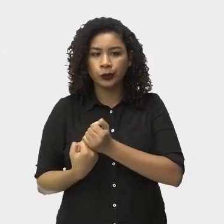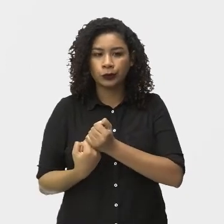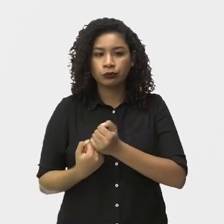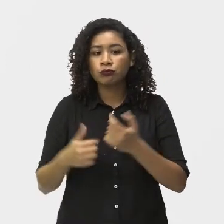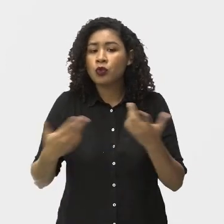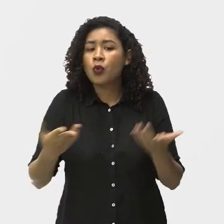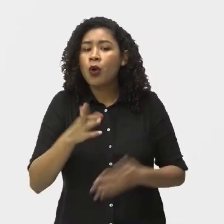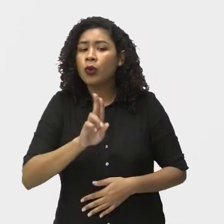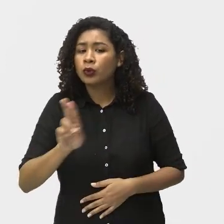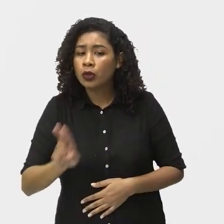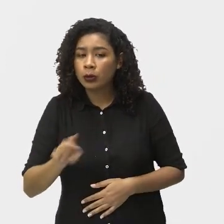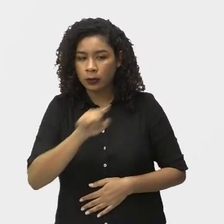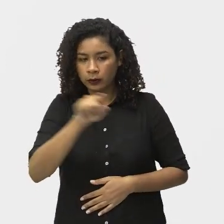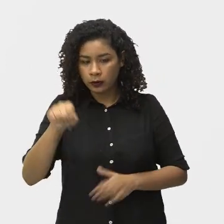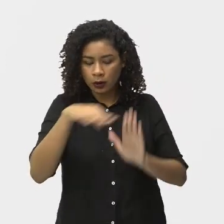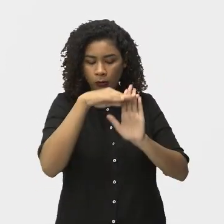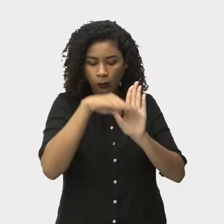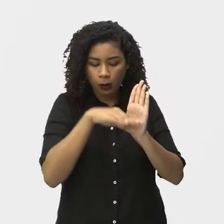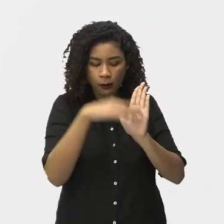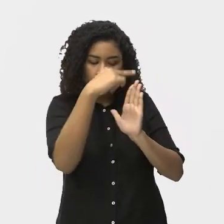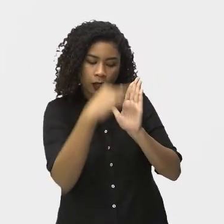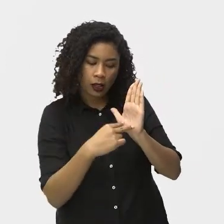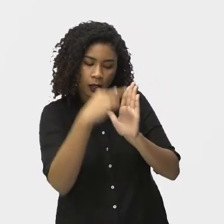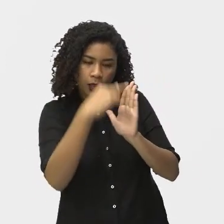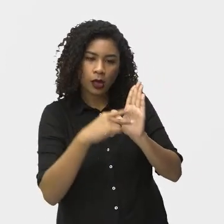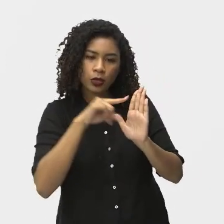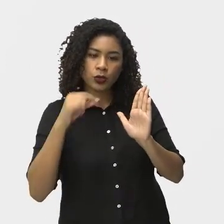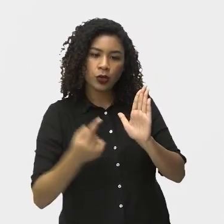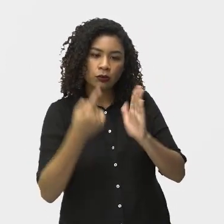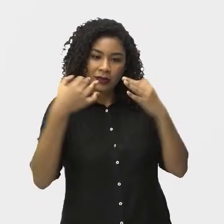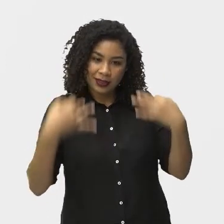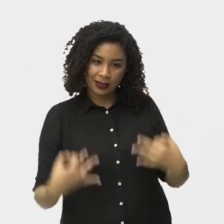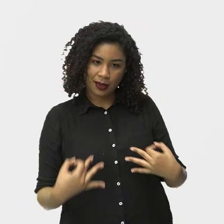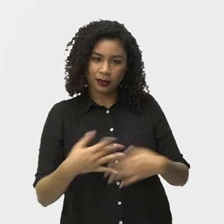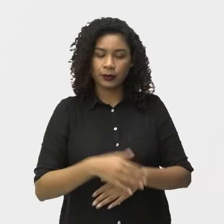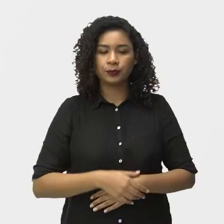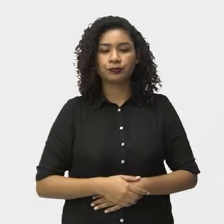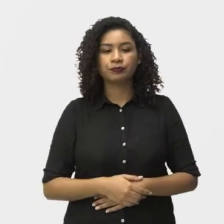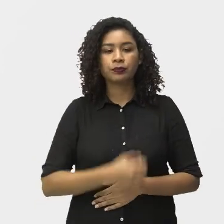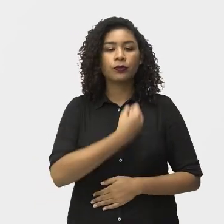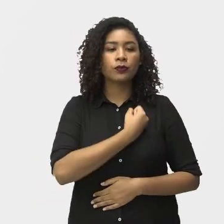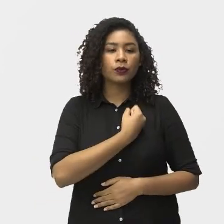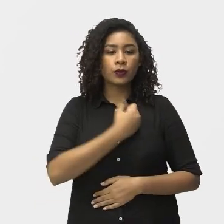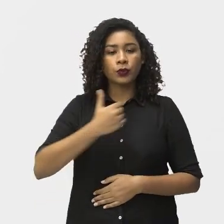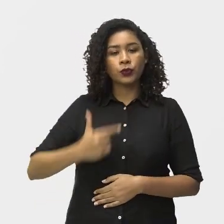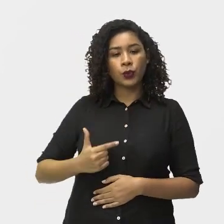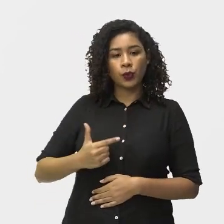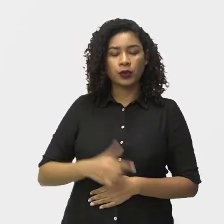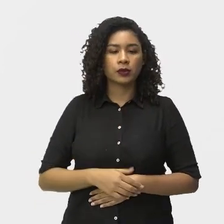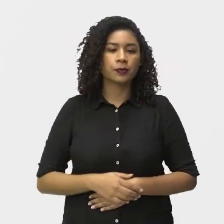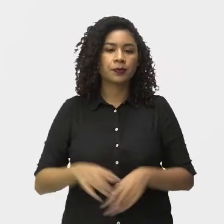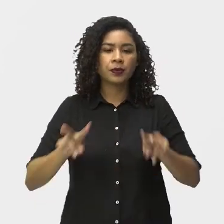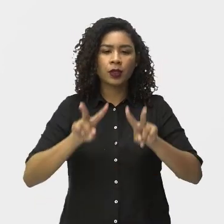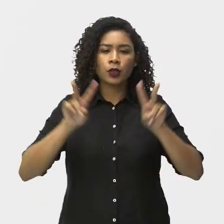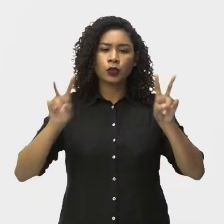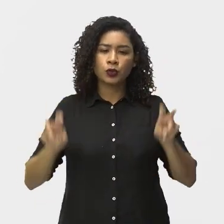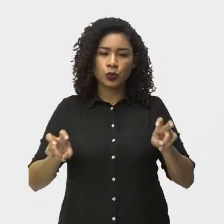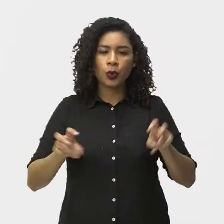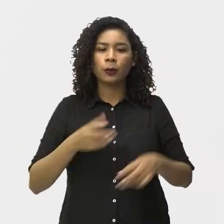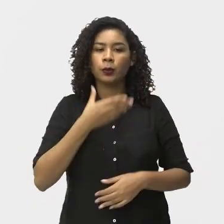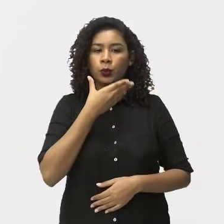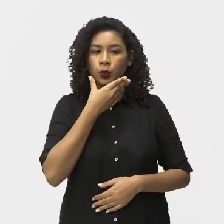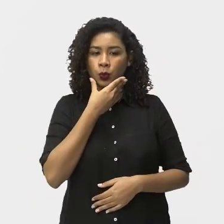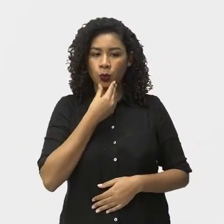onde encontra-se a resposta, marca a resposta correta. Na questão de número 2, sobre o sistema genital masculino e